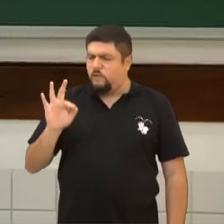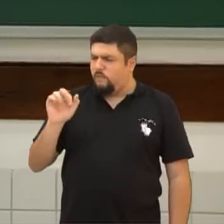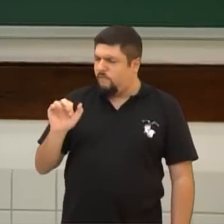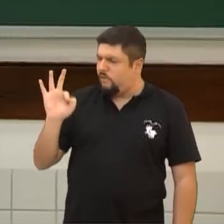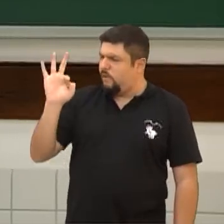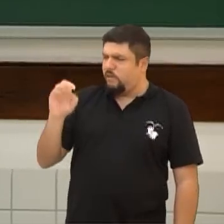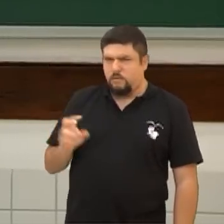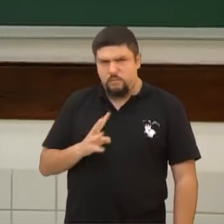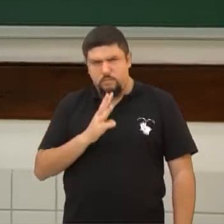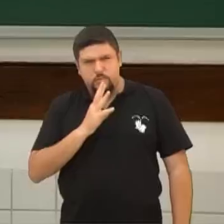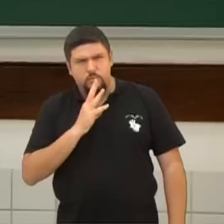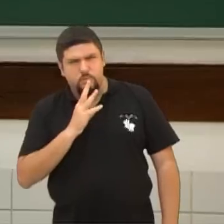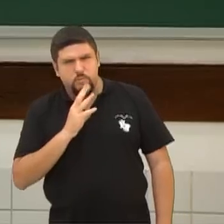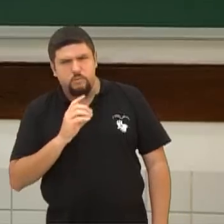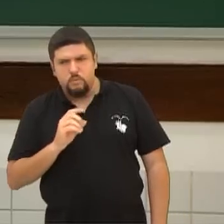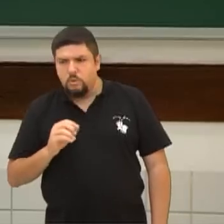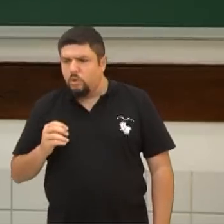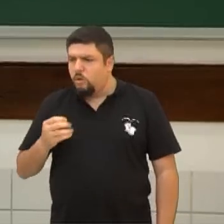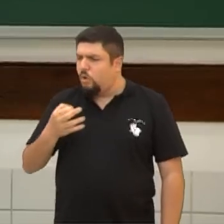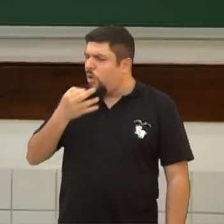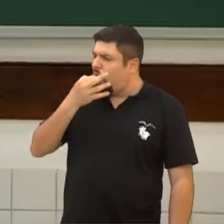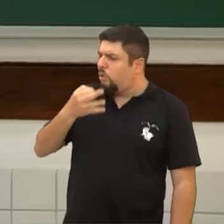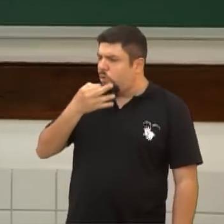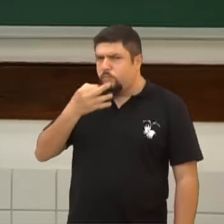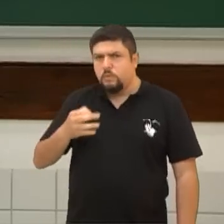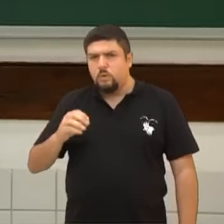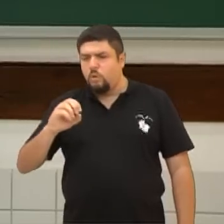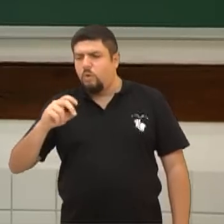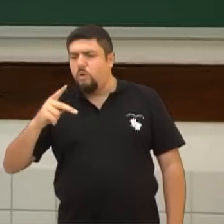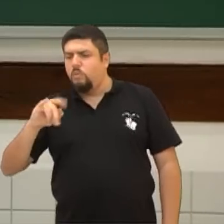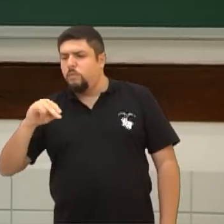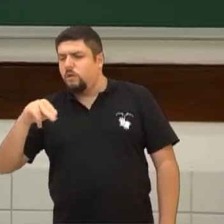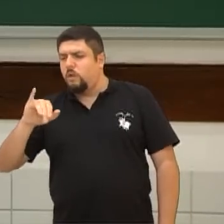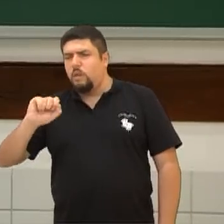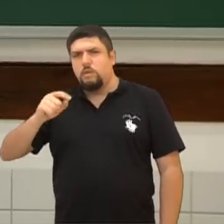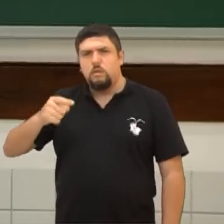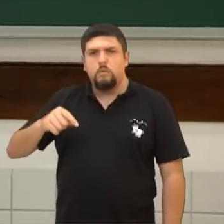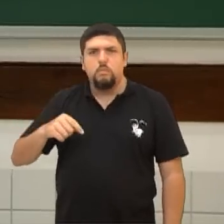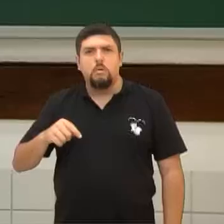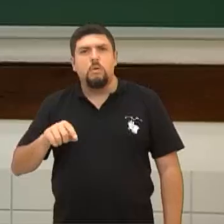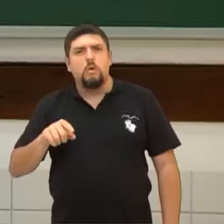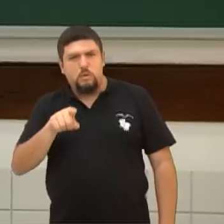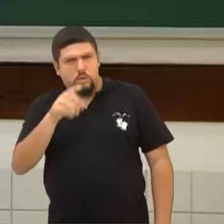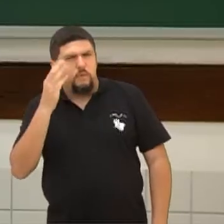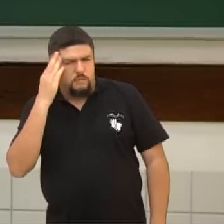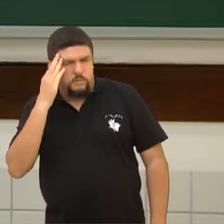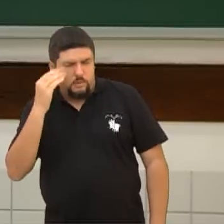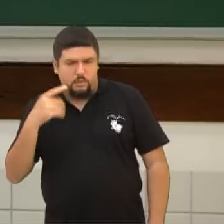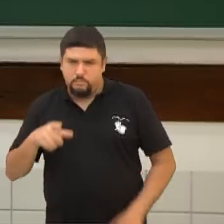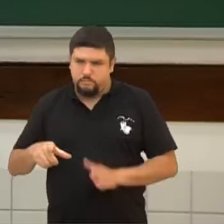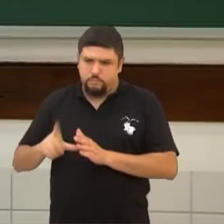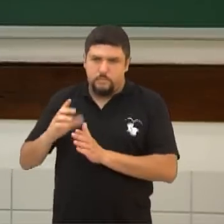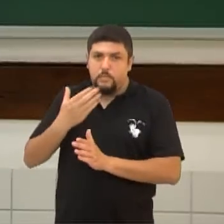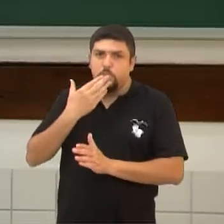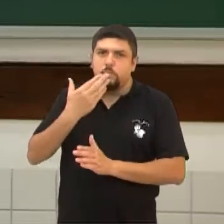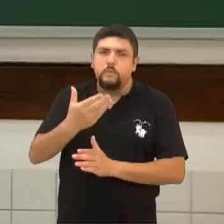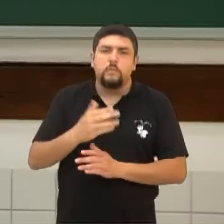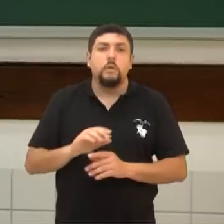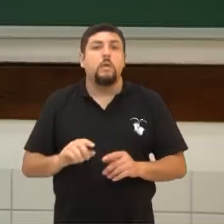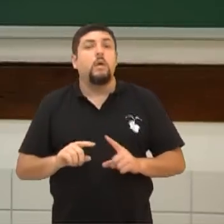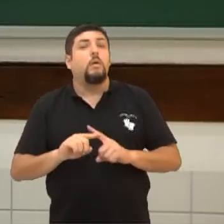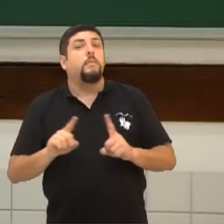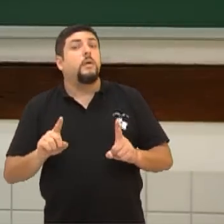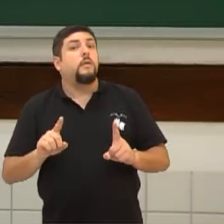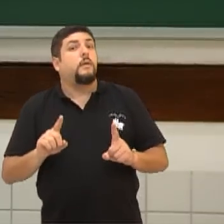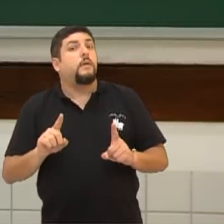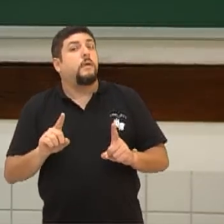não sei. O que é opinião? Ah, professora, opinião acho que eu sei, porque você acabou de pedir a minha. Tá, então agora, veja quando